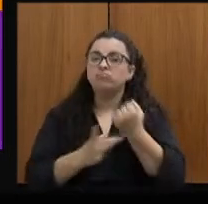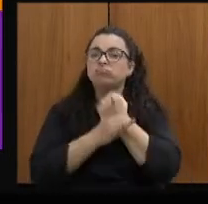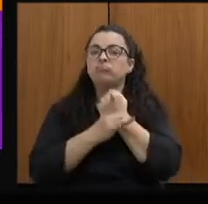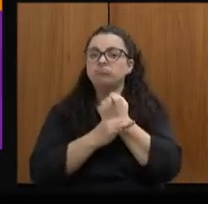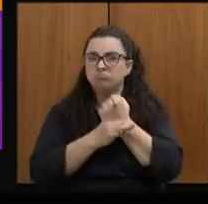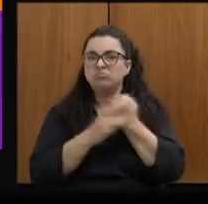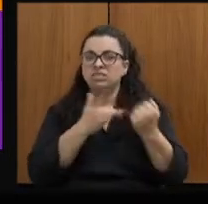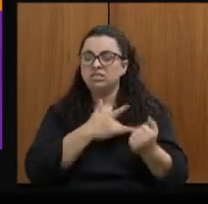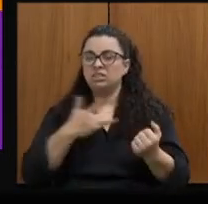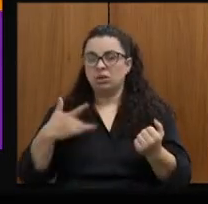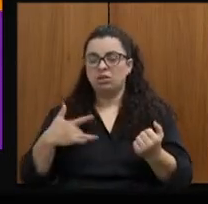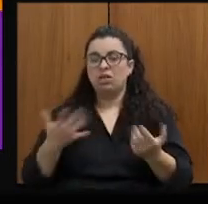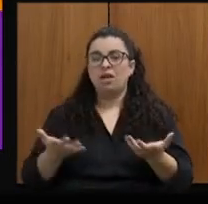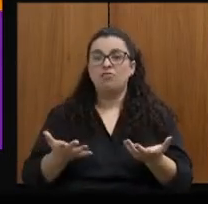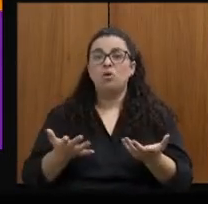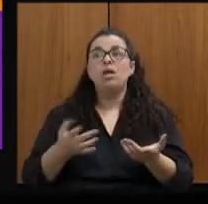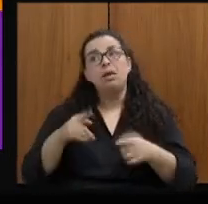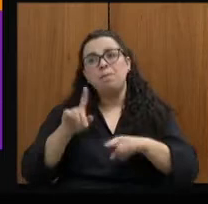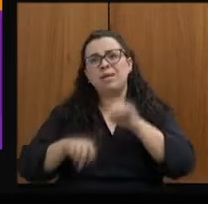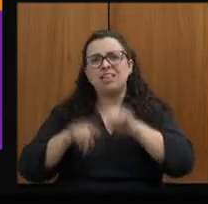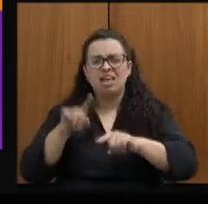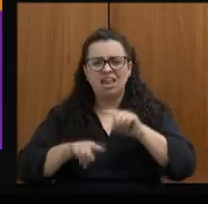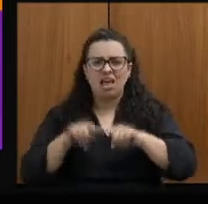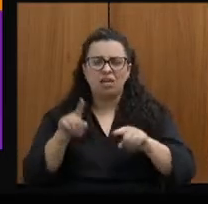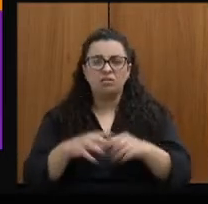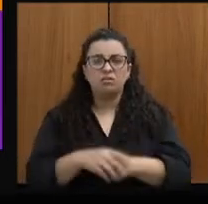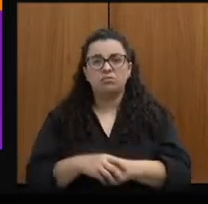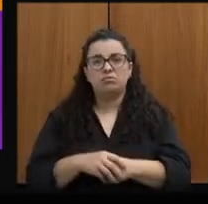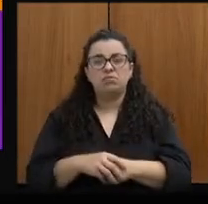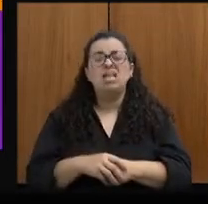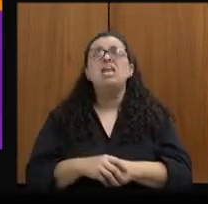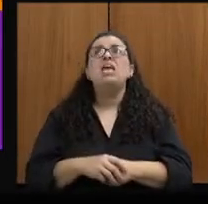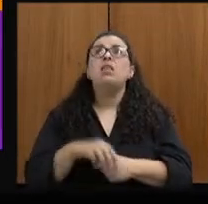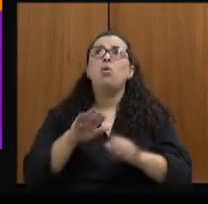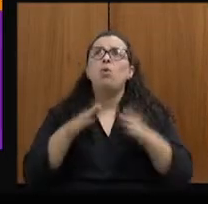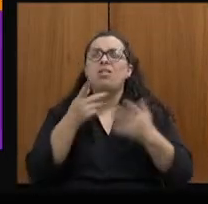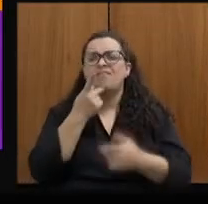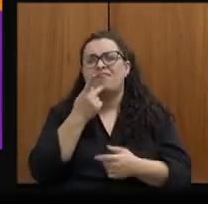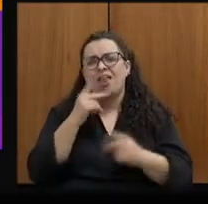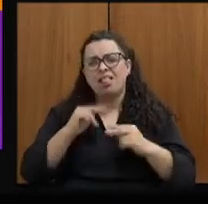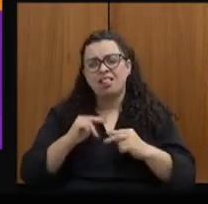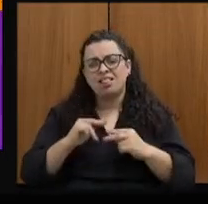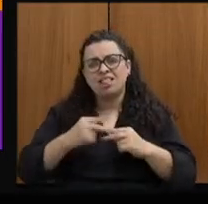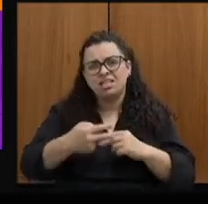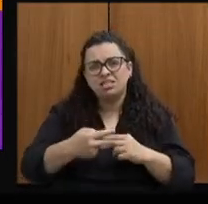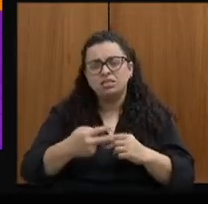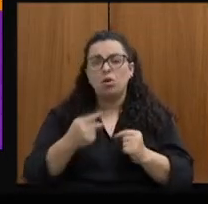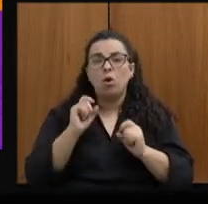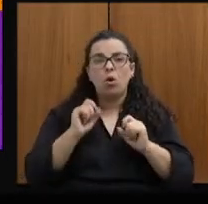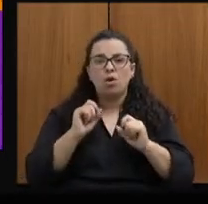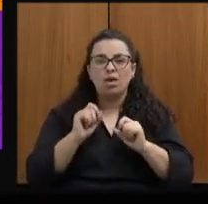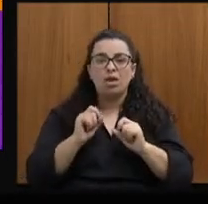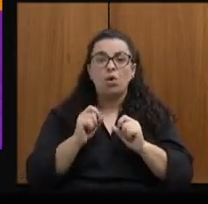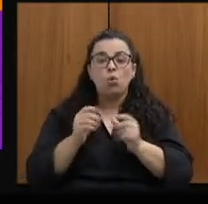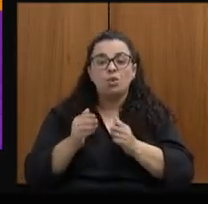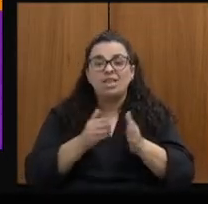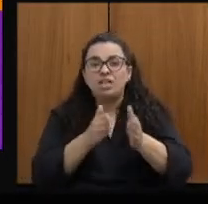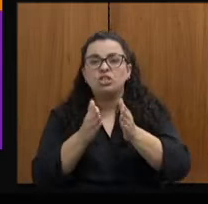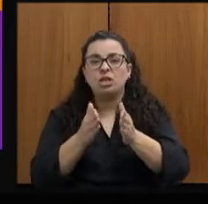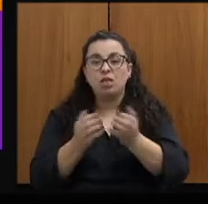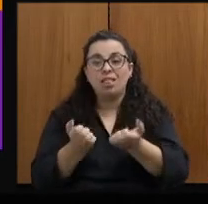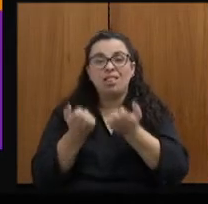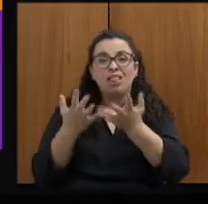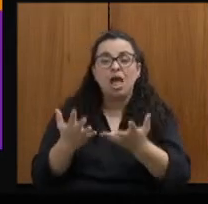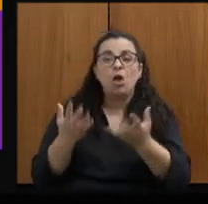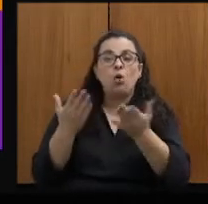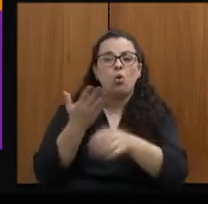Quando eu falo em transição, eu faço o trajeto, qualificação e assessoramento profissional para